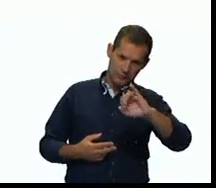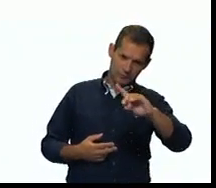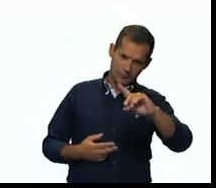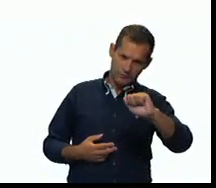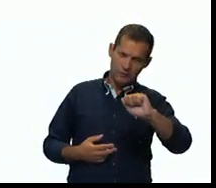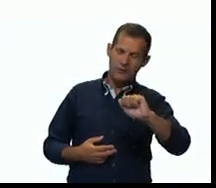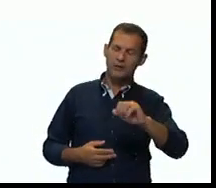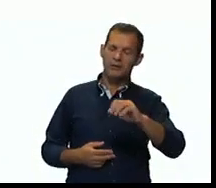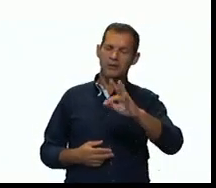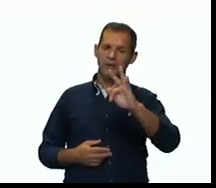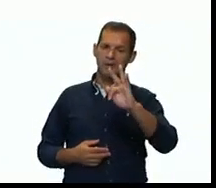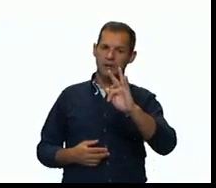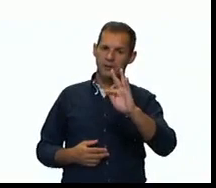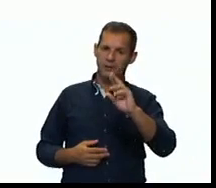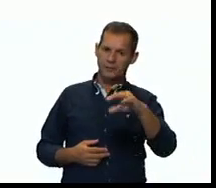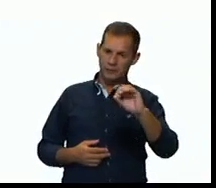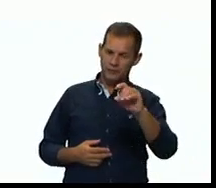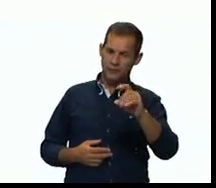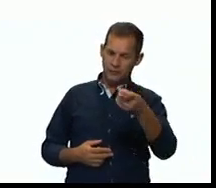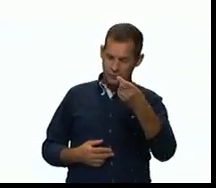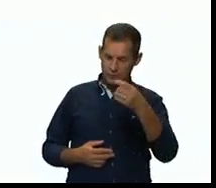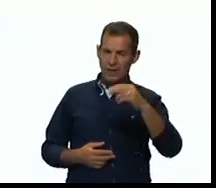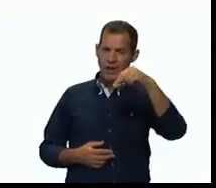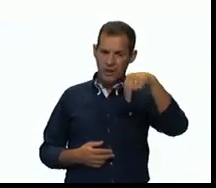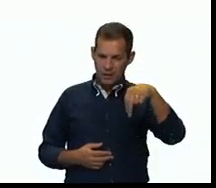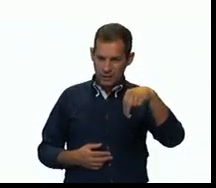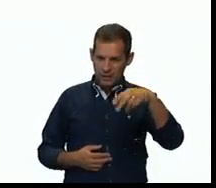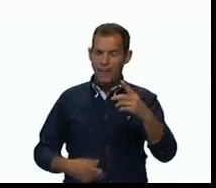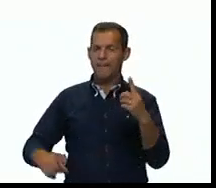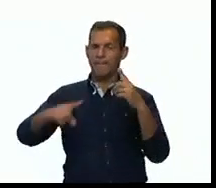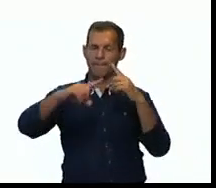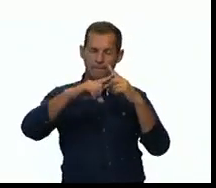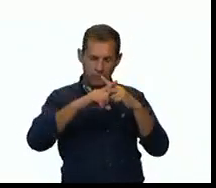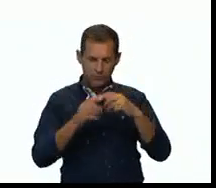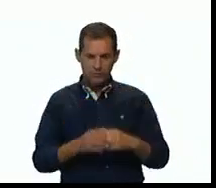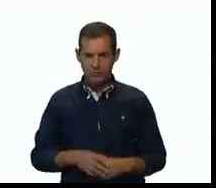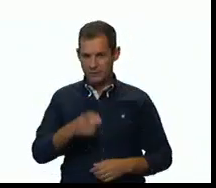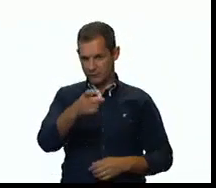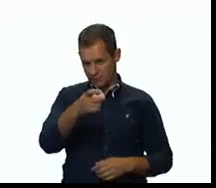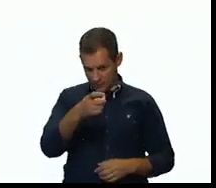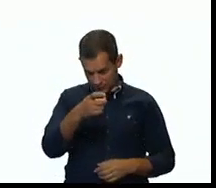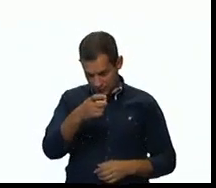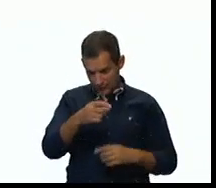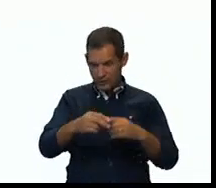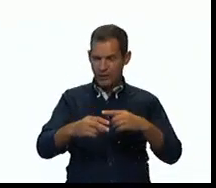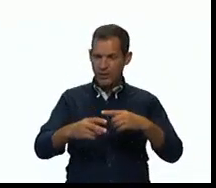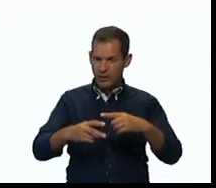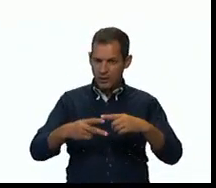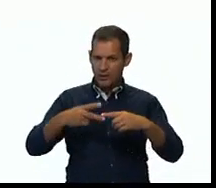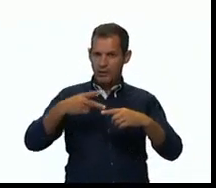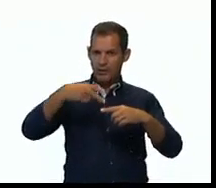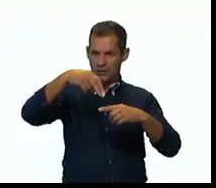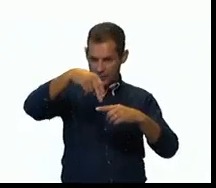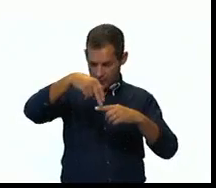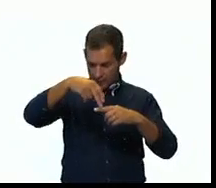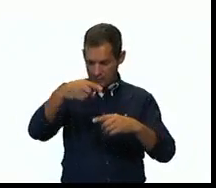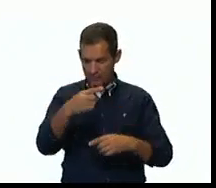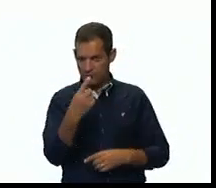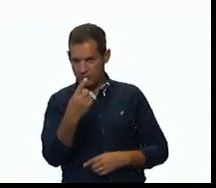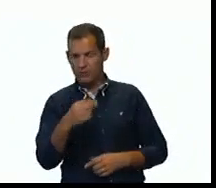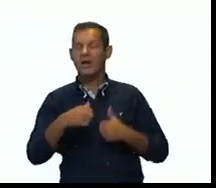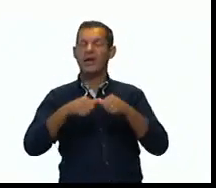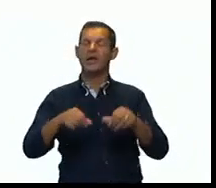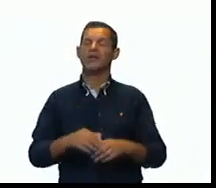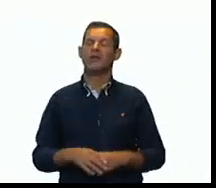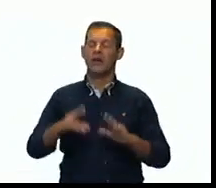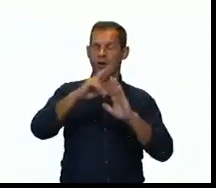dessa função f' de x? É n que multiplica x elevado a n menos 1.